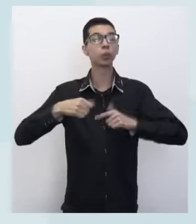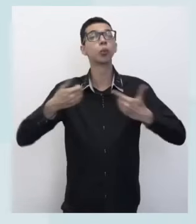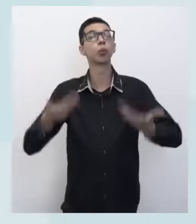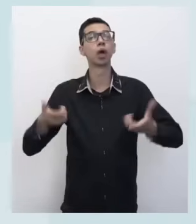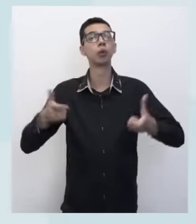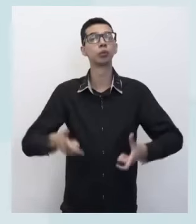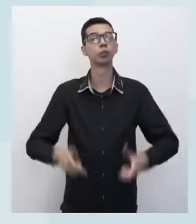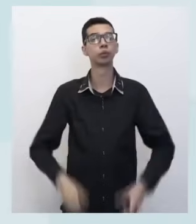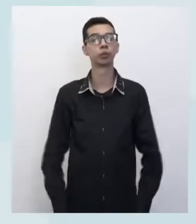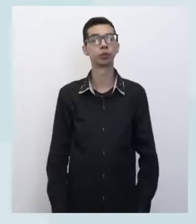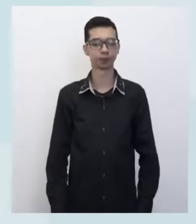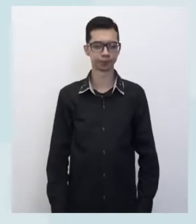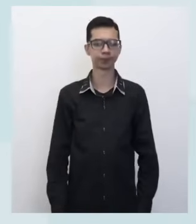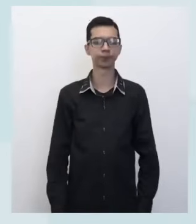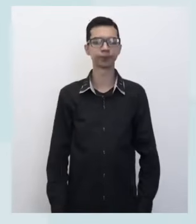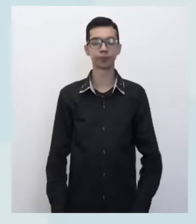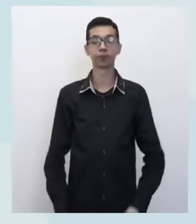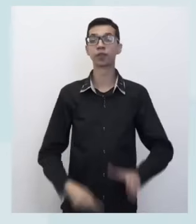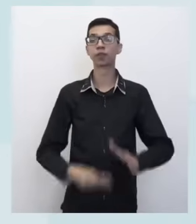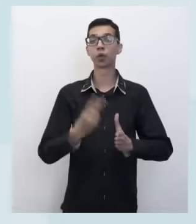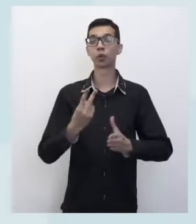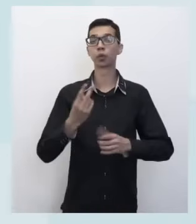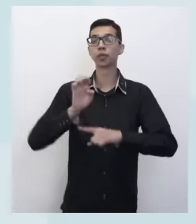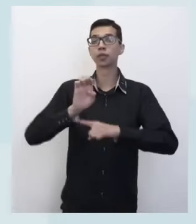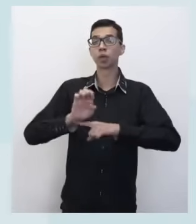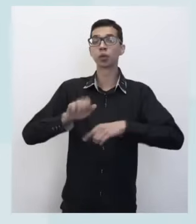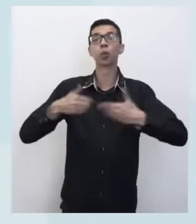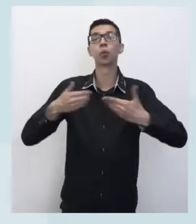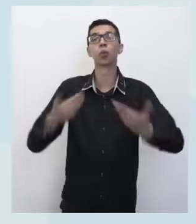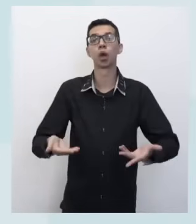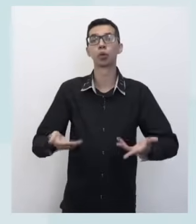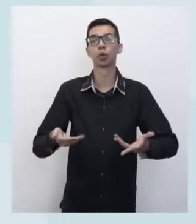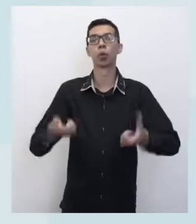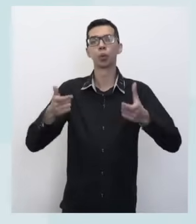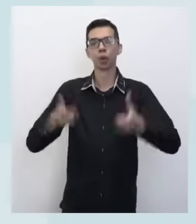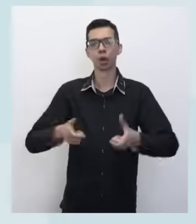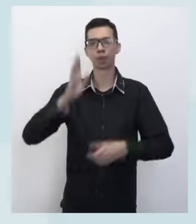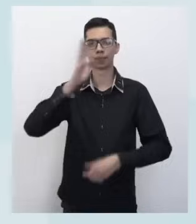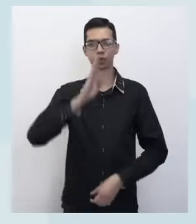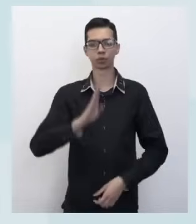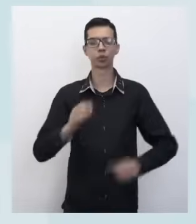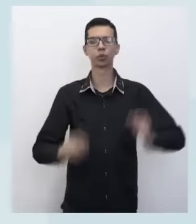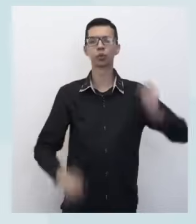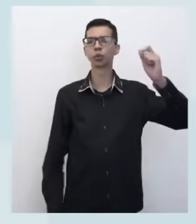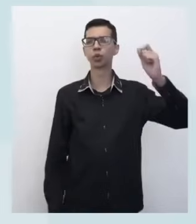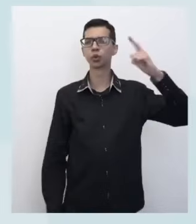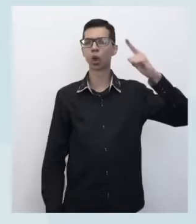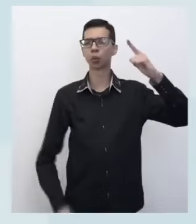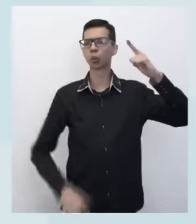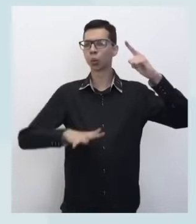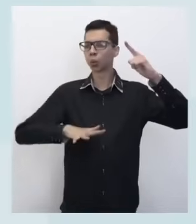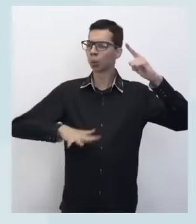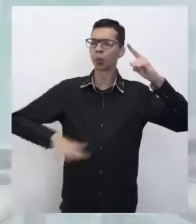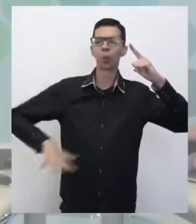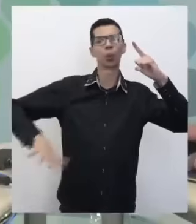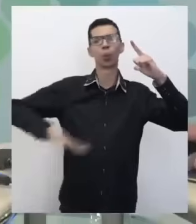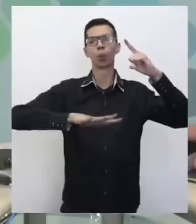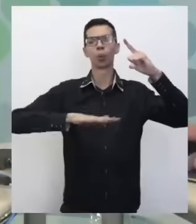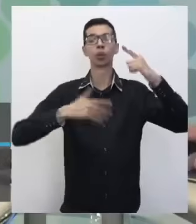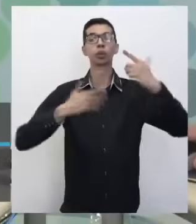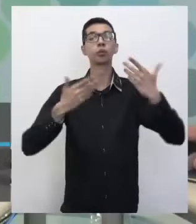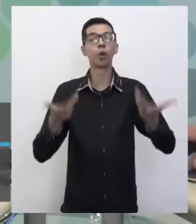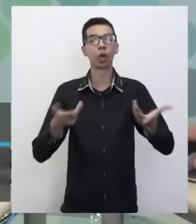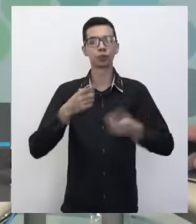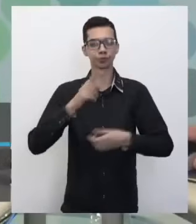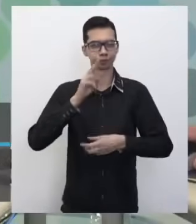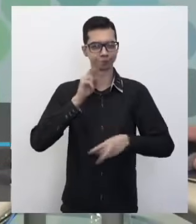a segunda, qual estado desta região brasileira teve previsão de sol em todo o seu território? Então, analisem